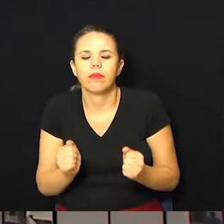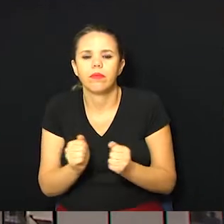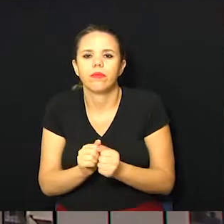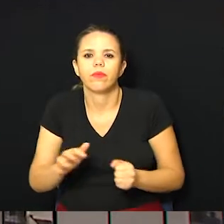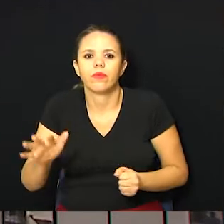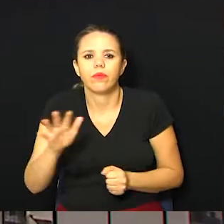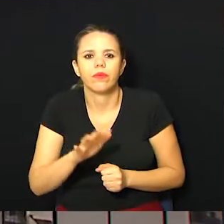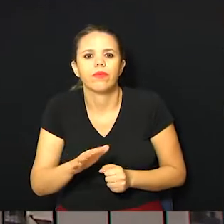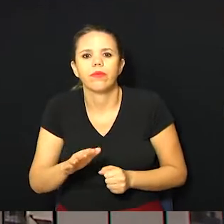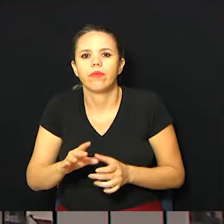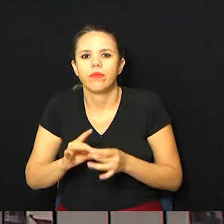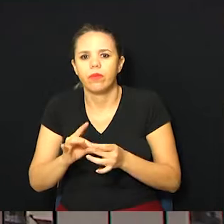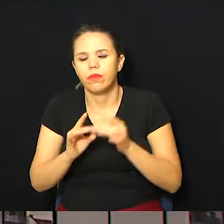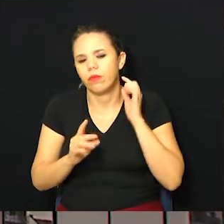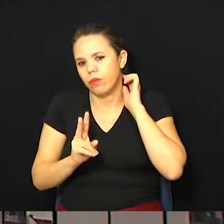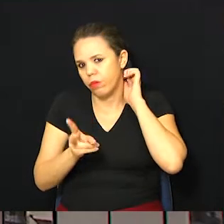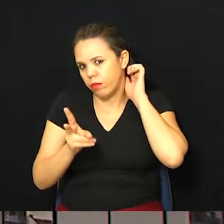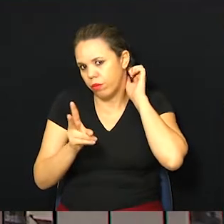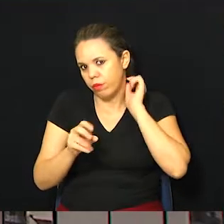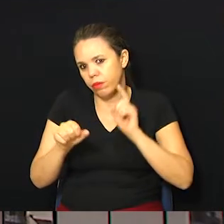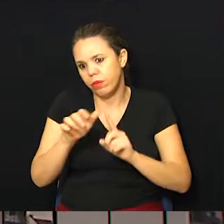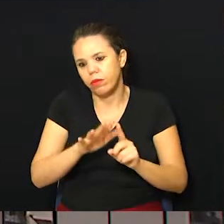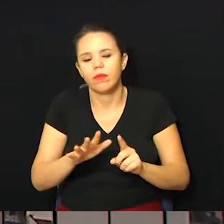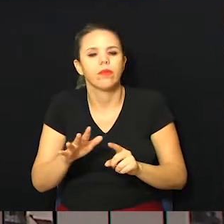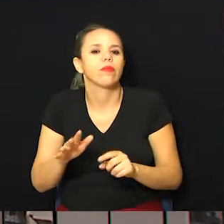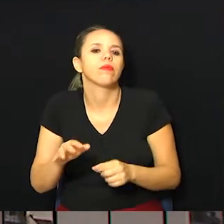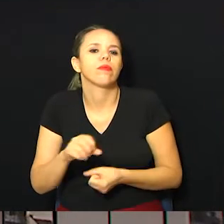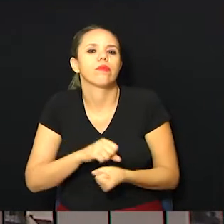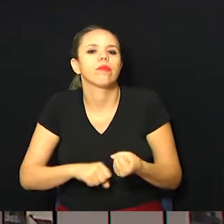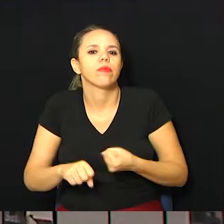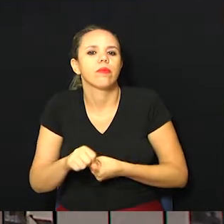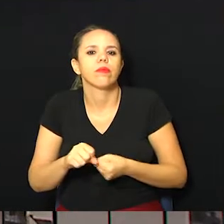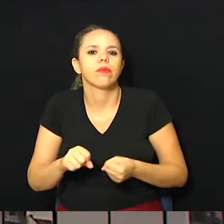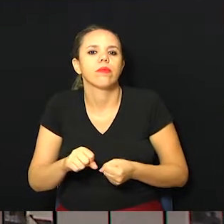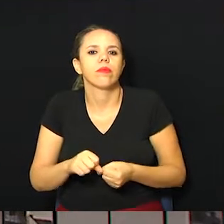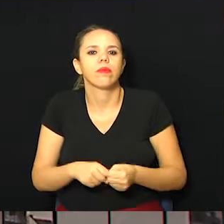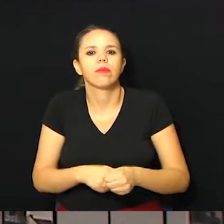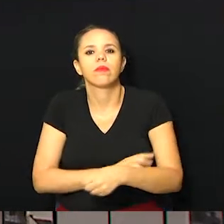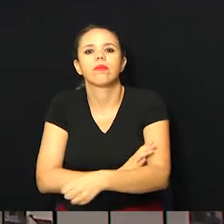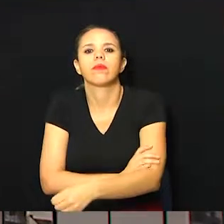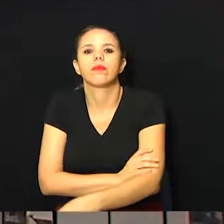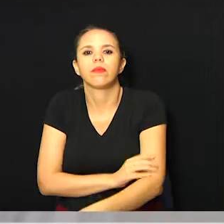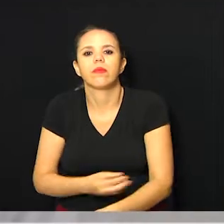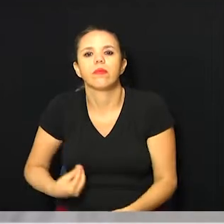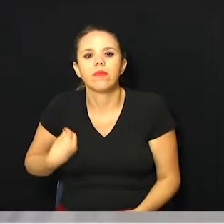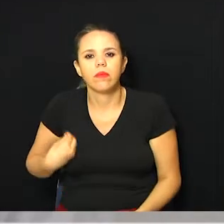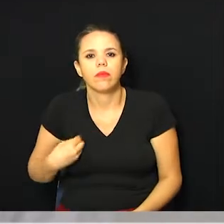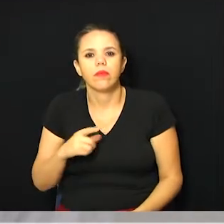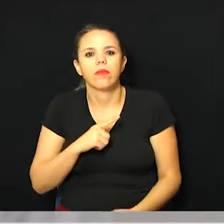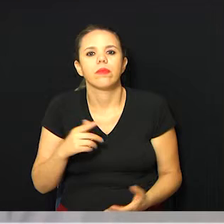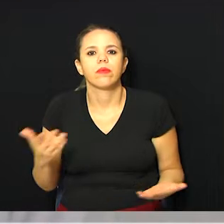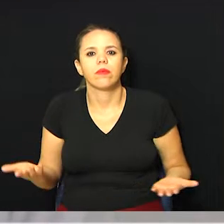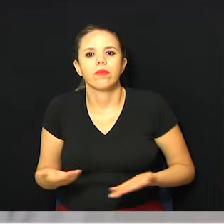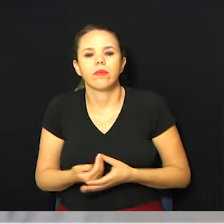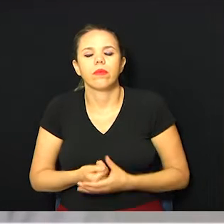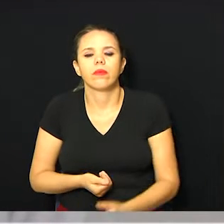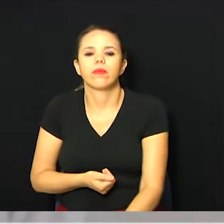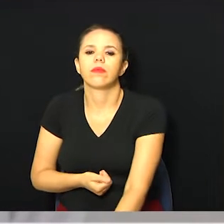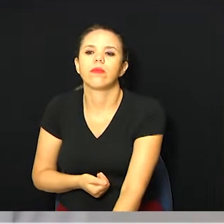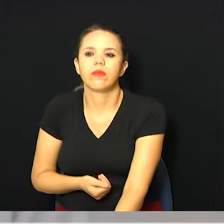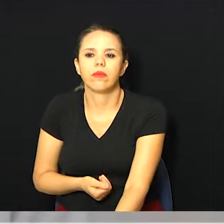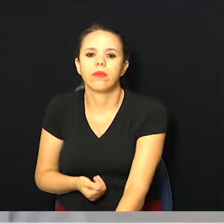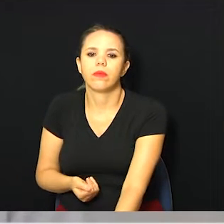para seguir um caminho mais sustentável, até o cenário mais pessimista, que seria a vida como ela é, como a gente tem hoje, né? Totalmente baseado em